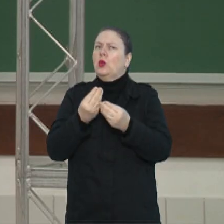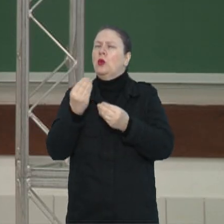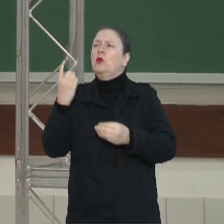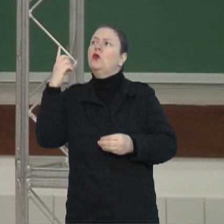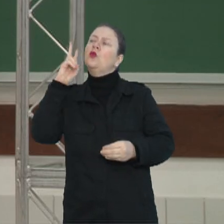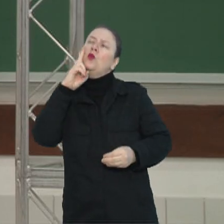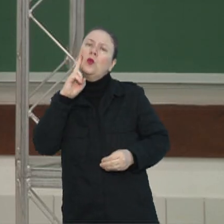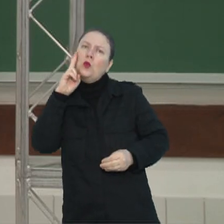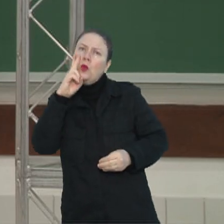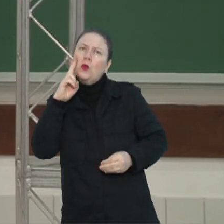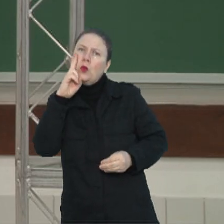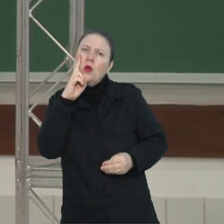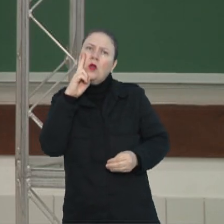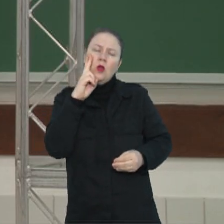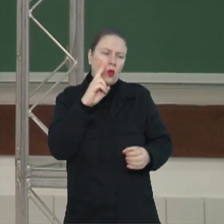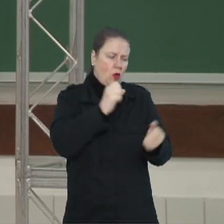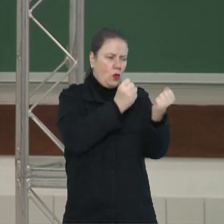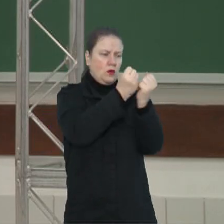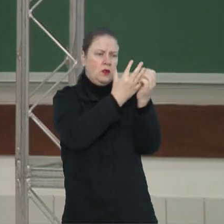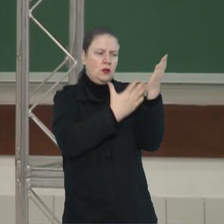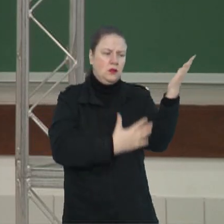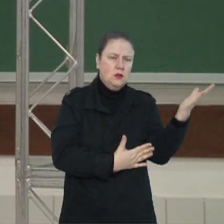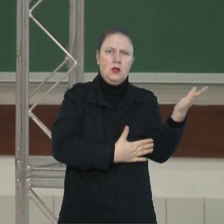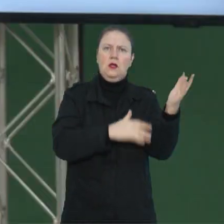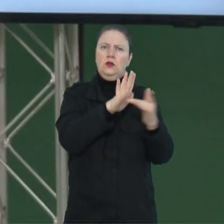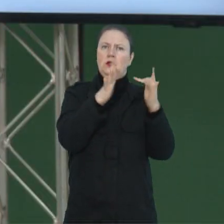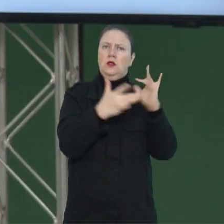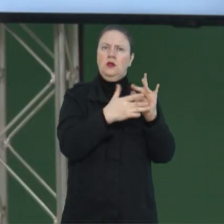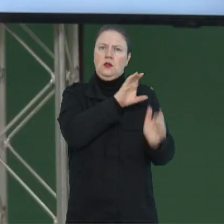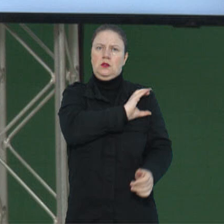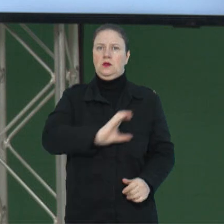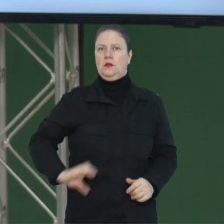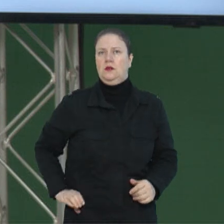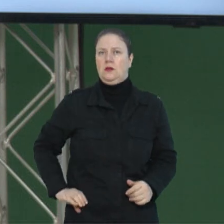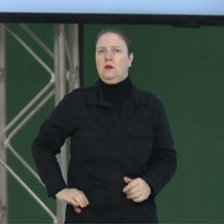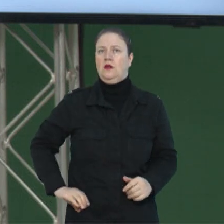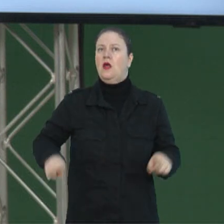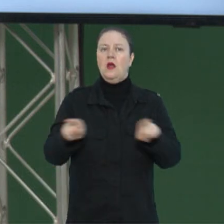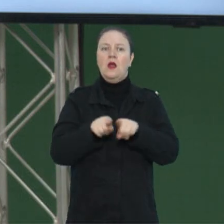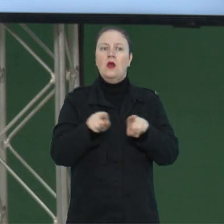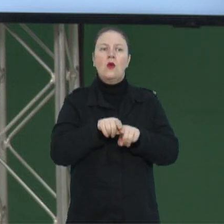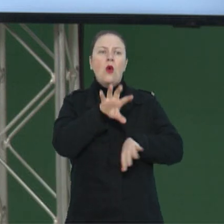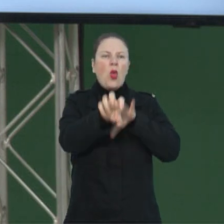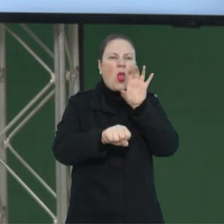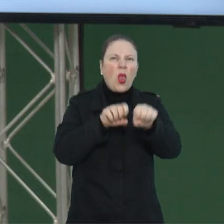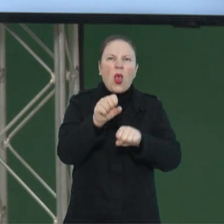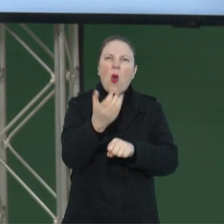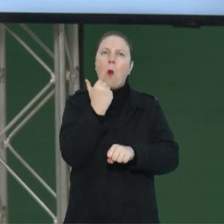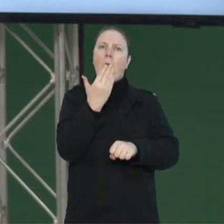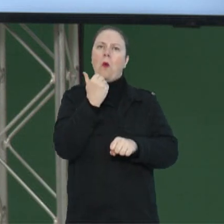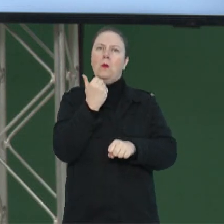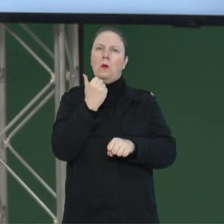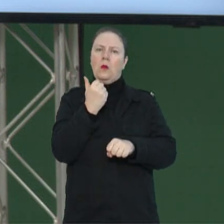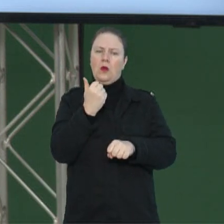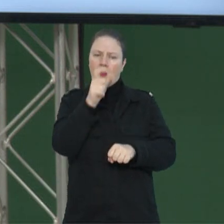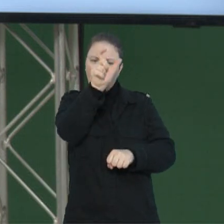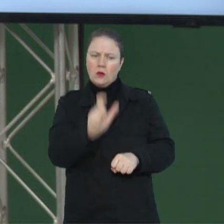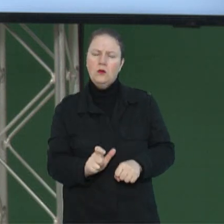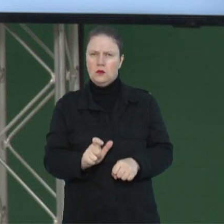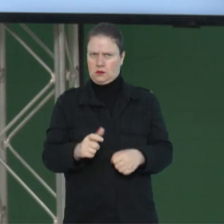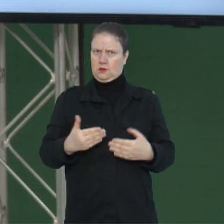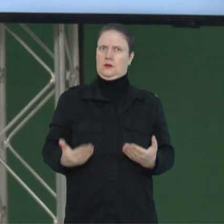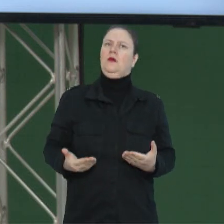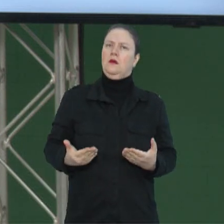e bebem o vinho. Né? Então, atacam de canibalismo. Né? Até, além dos ataques teóricos, né? Como, por exemplo, a criação do mundo,